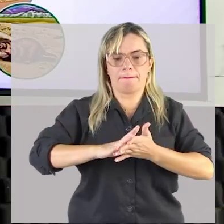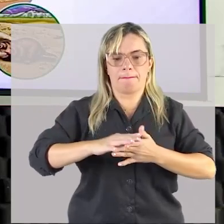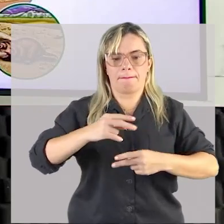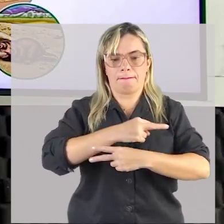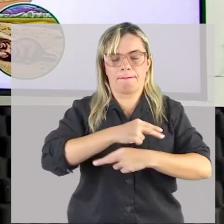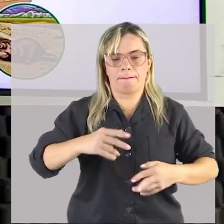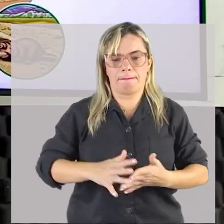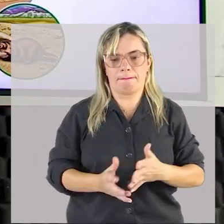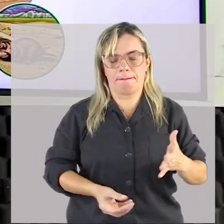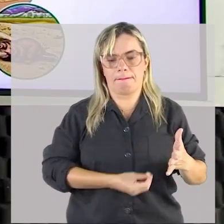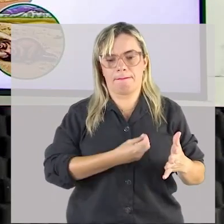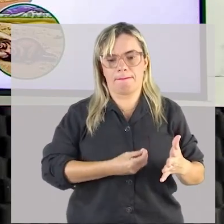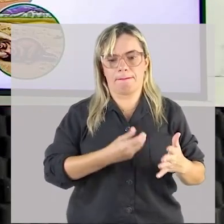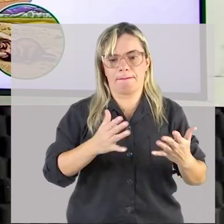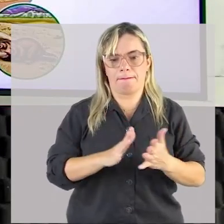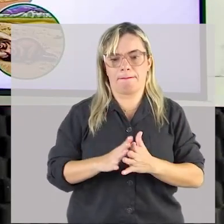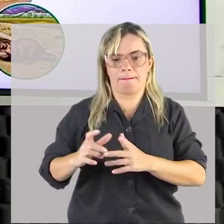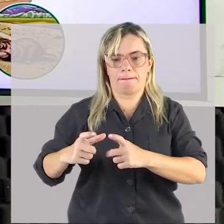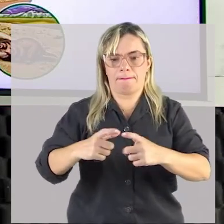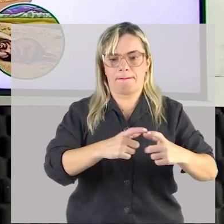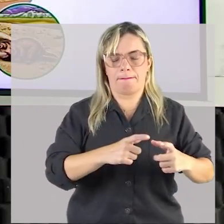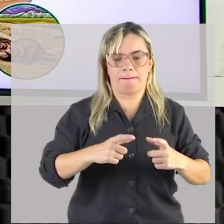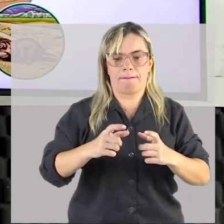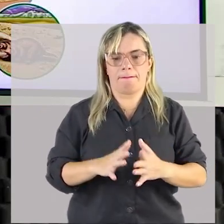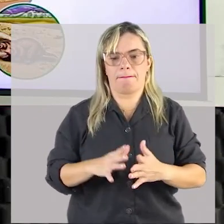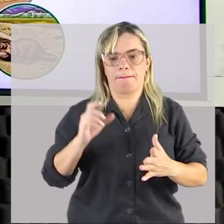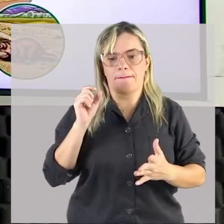de ambientes, né,